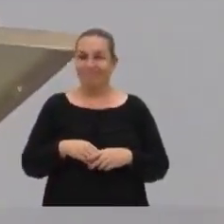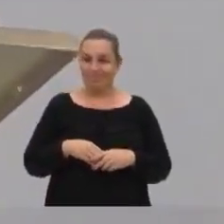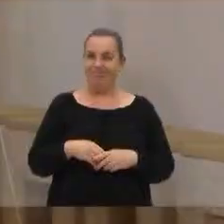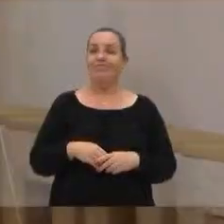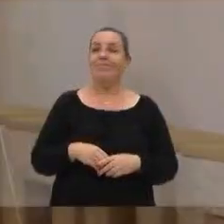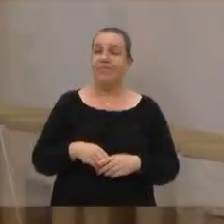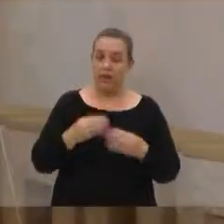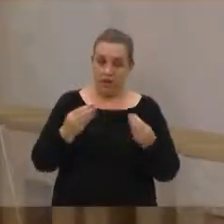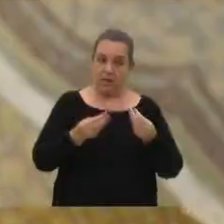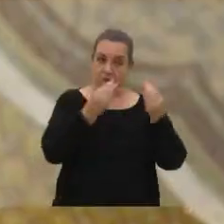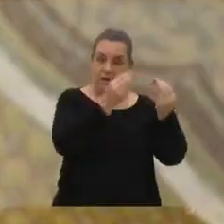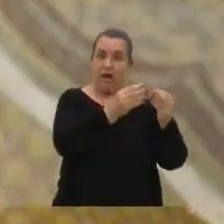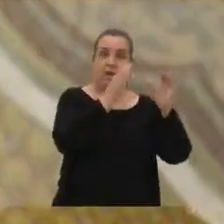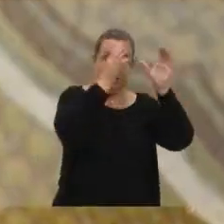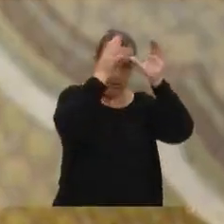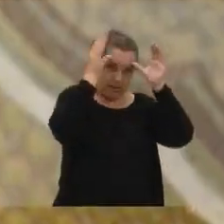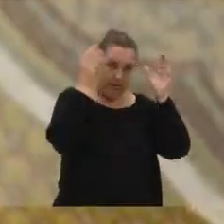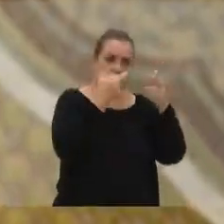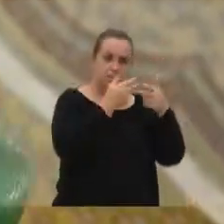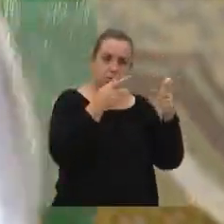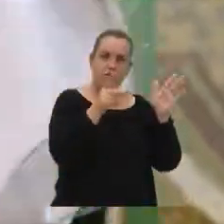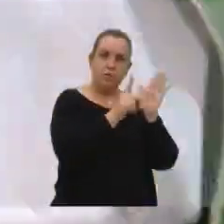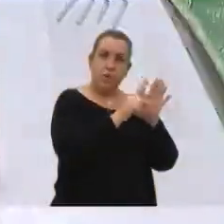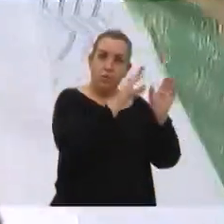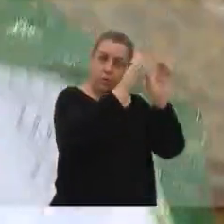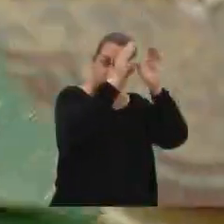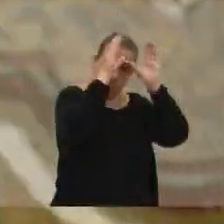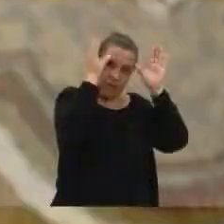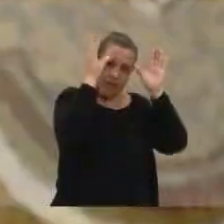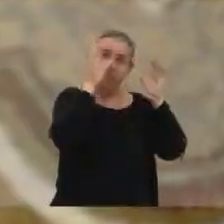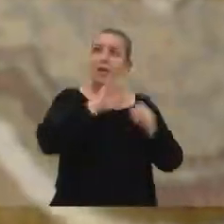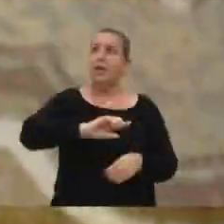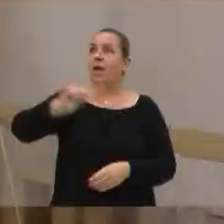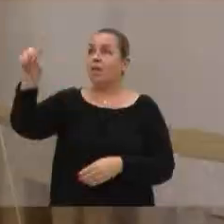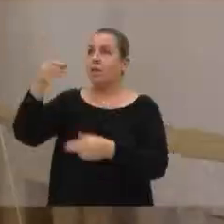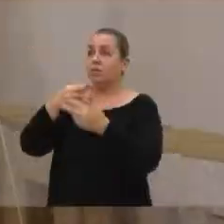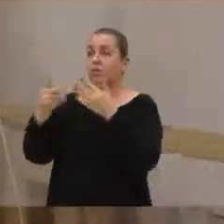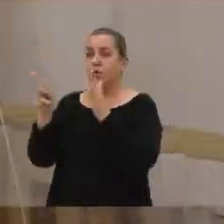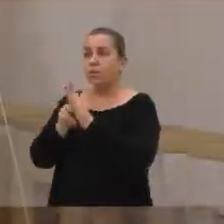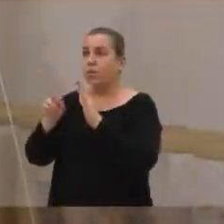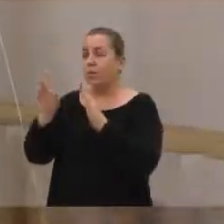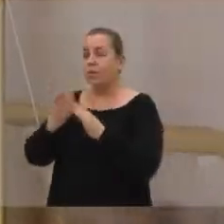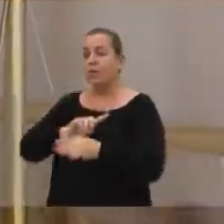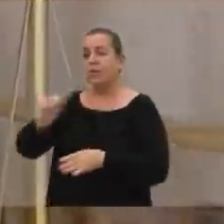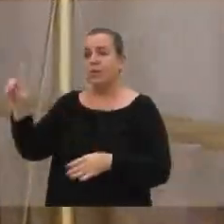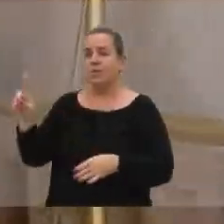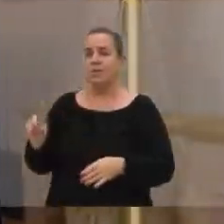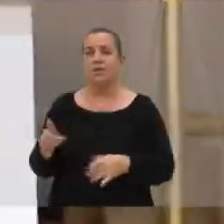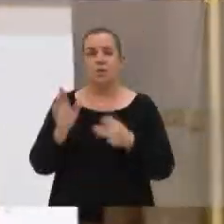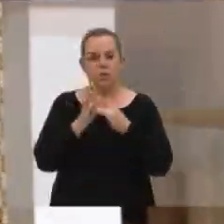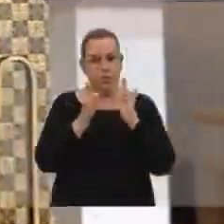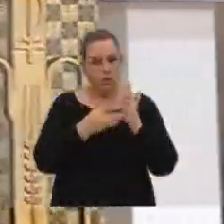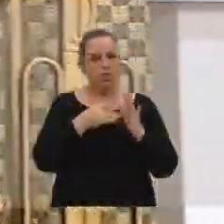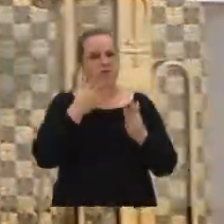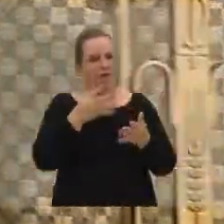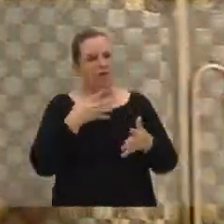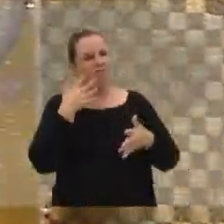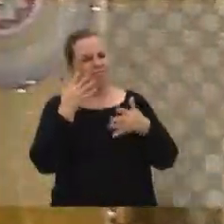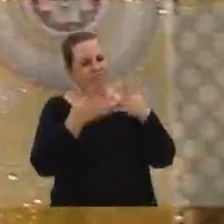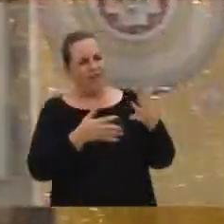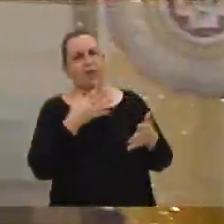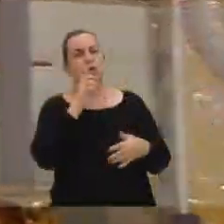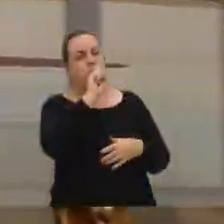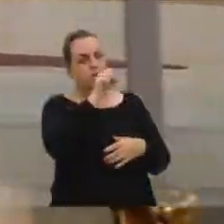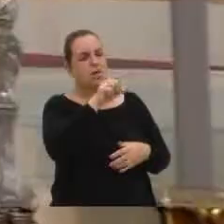retribua a César o que é de César, a Deus o que é de Deus. Jesus está dando um tapa na cara, porque ele diz, sim,